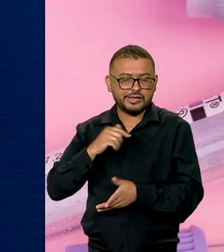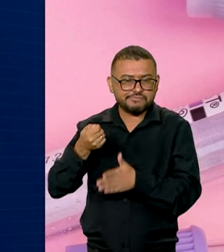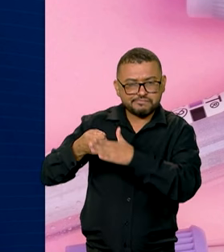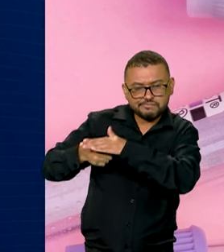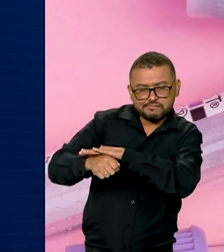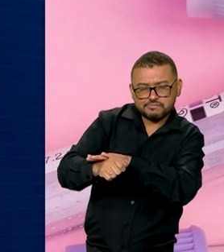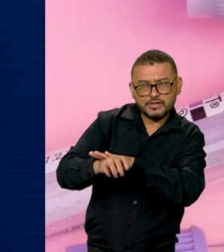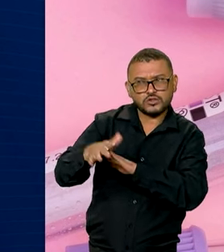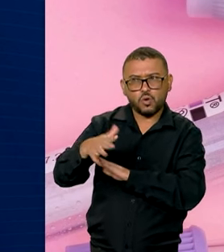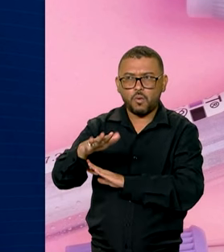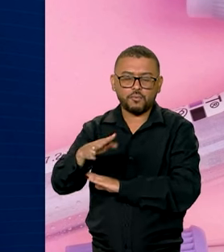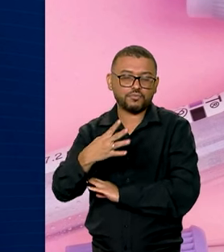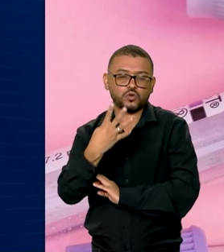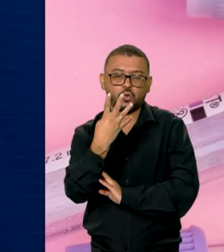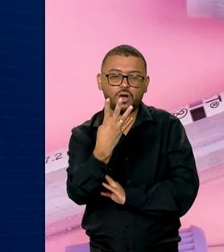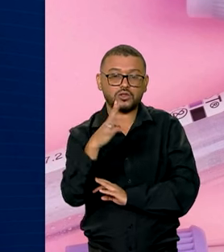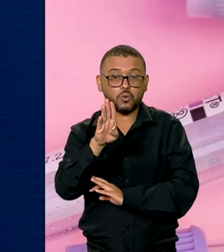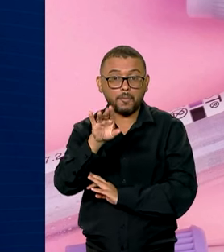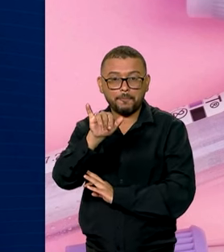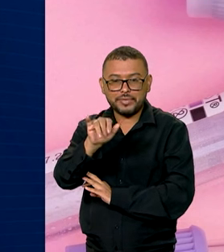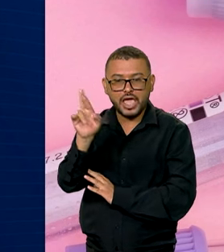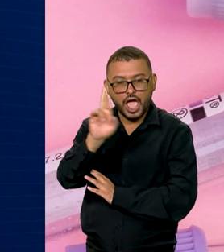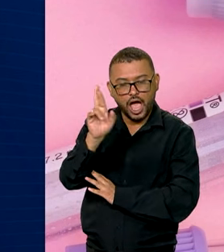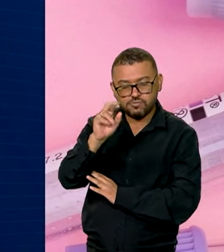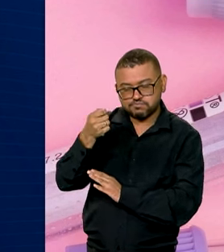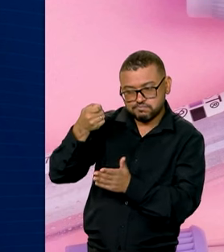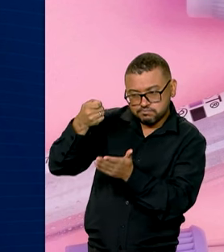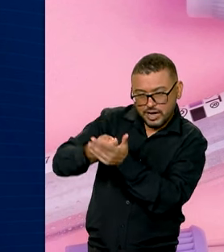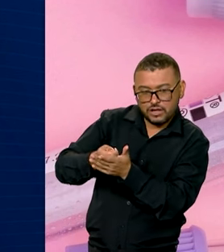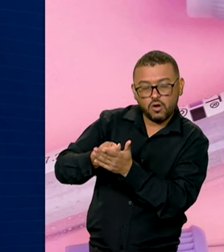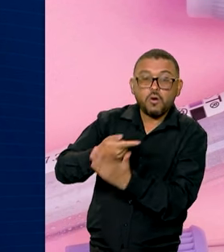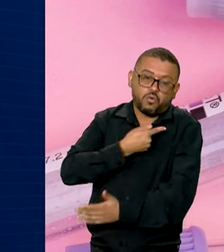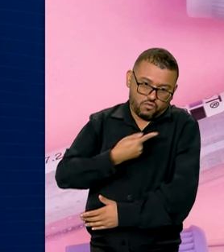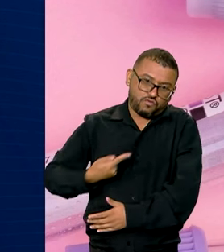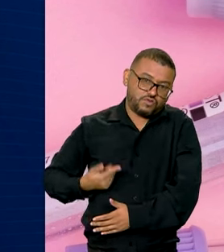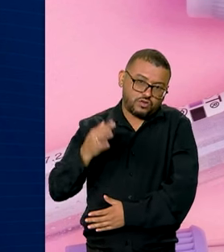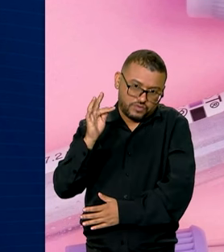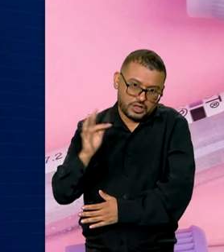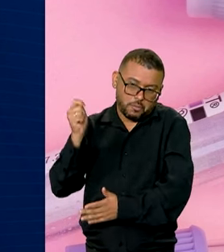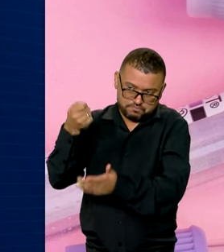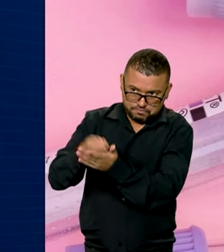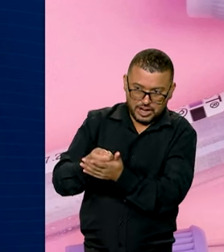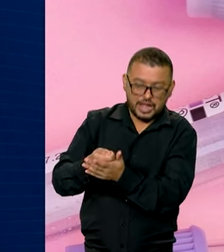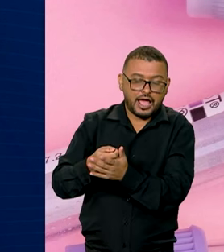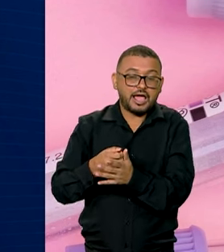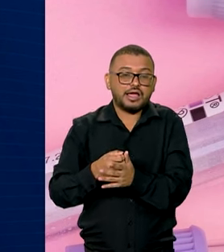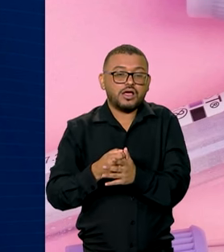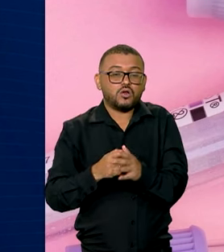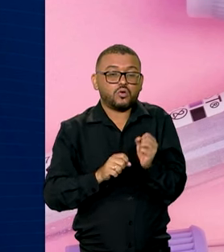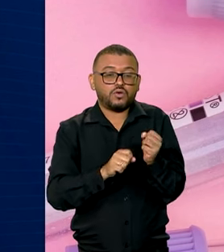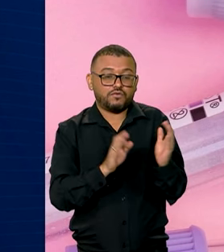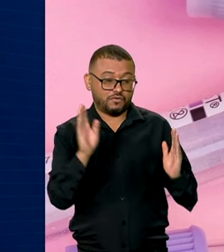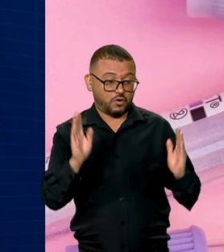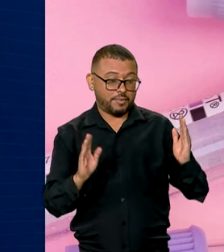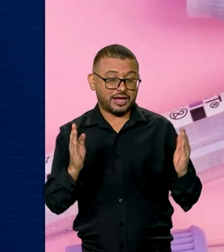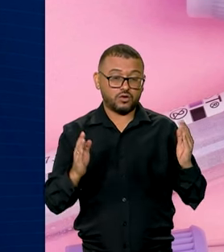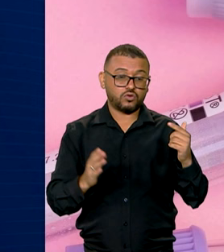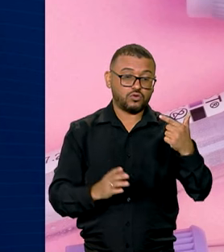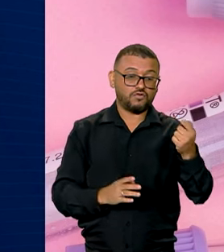investimento superior a R$ 4 bilhões do governo federal. Entre 2023